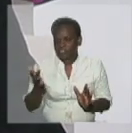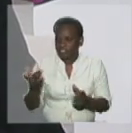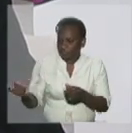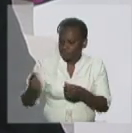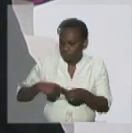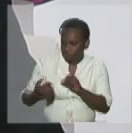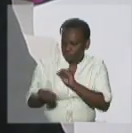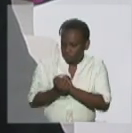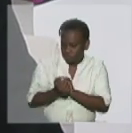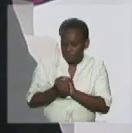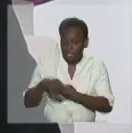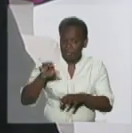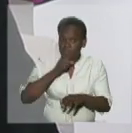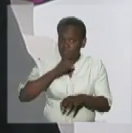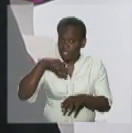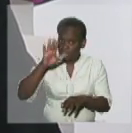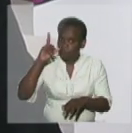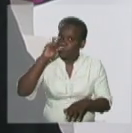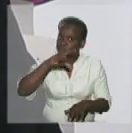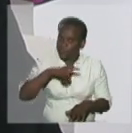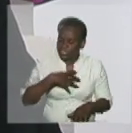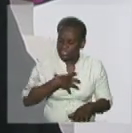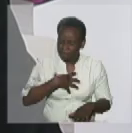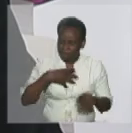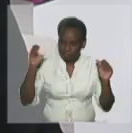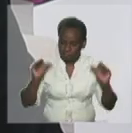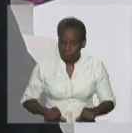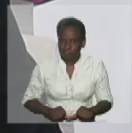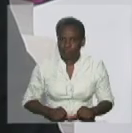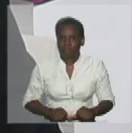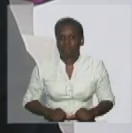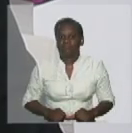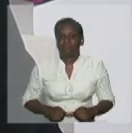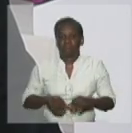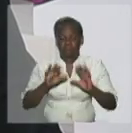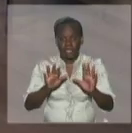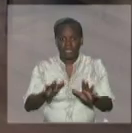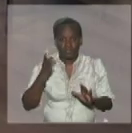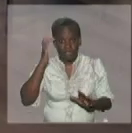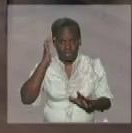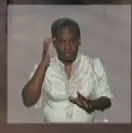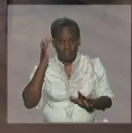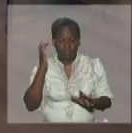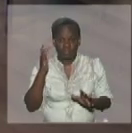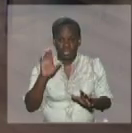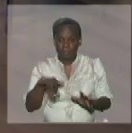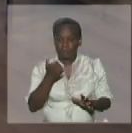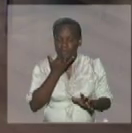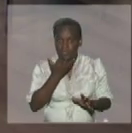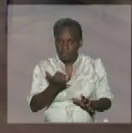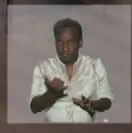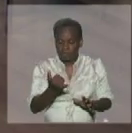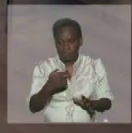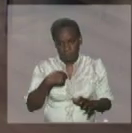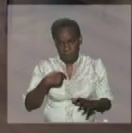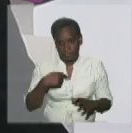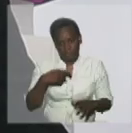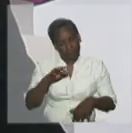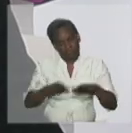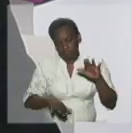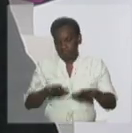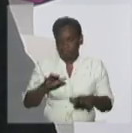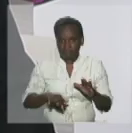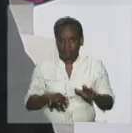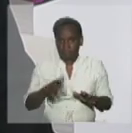de trazê-la de volta, né? A mais velha que é um pouco mais afetada, né? Mas eu acho que essa questão do perdão, pelo menos para